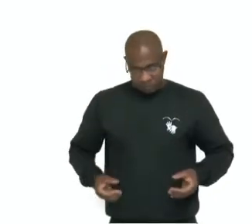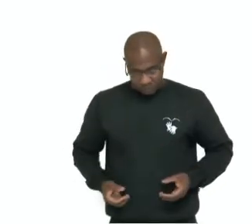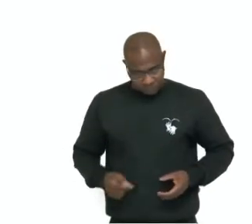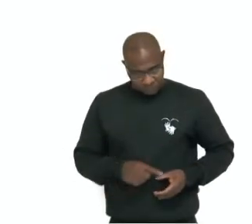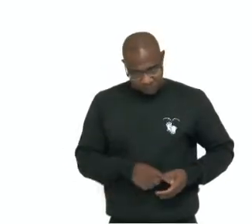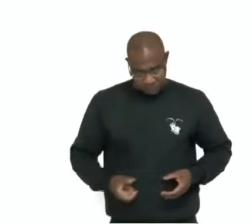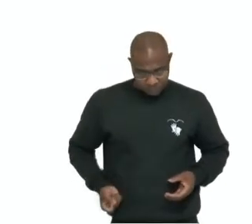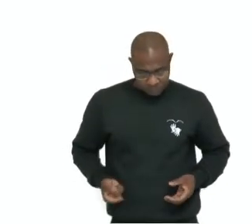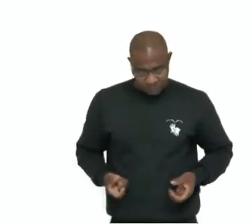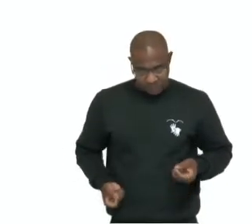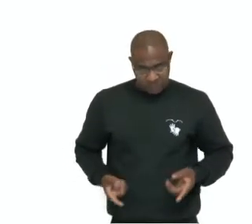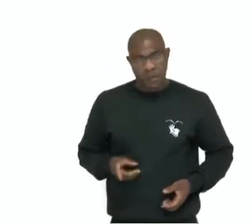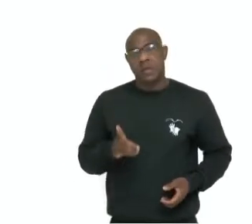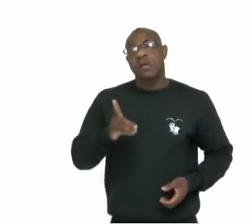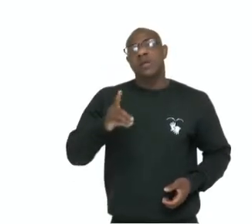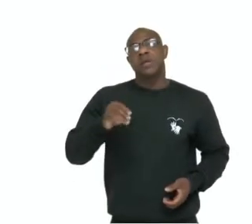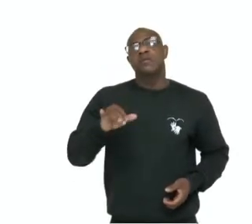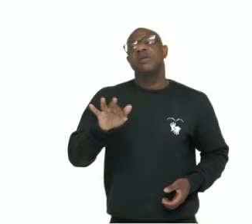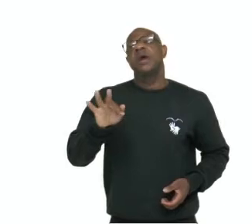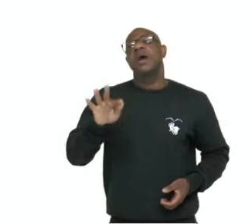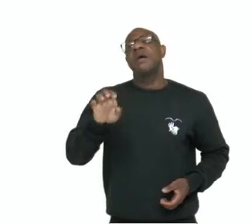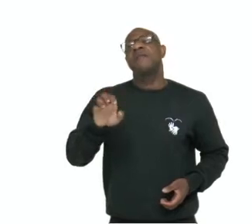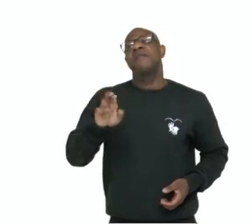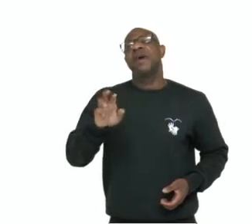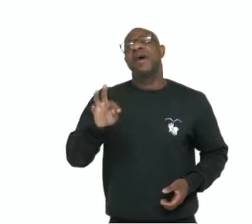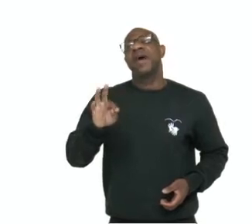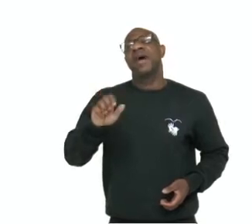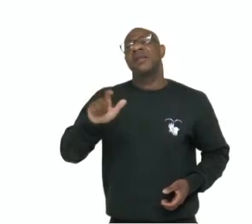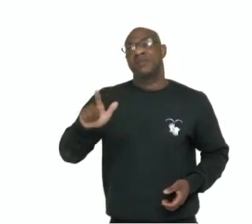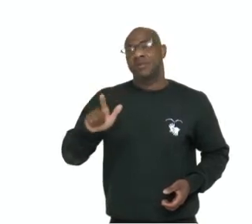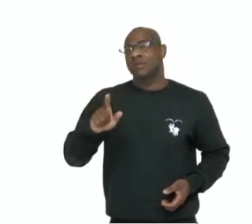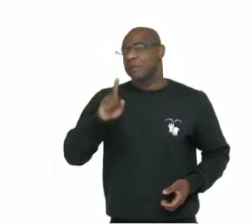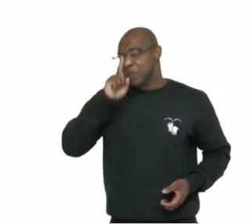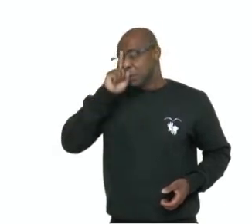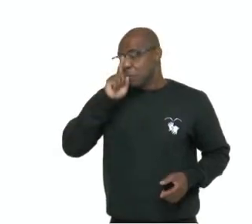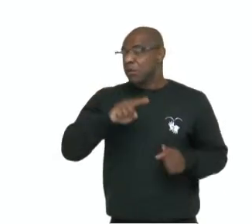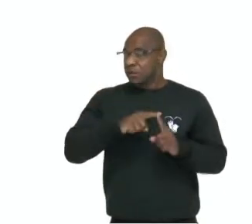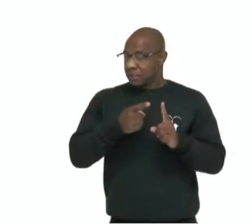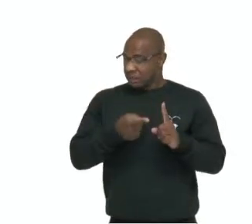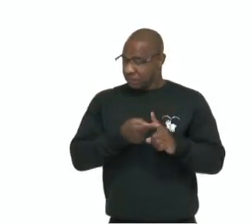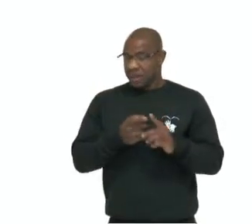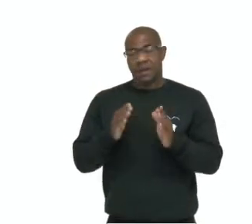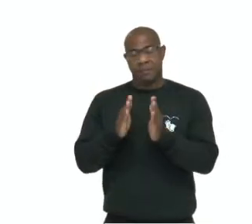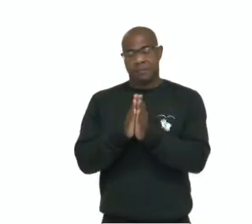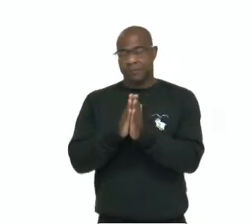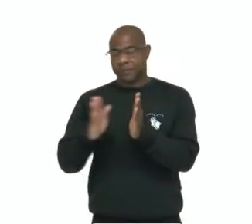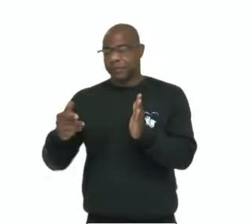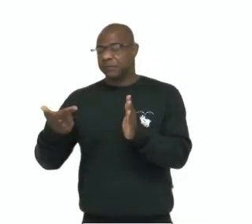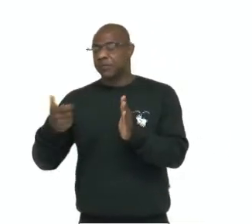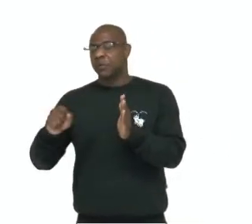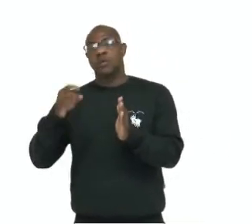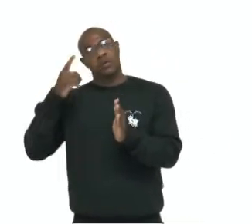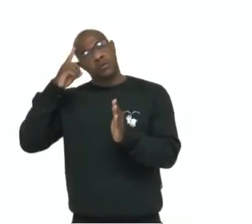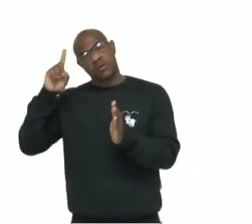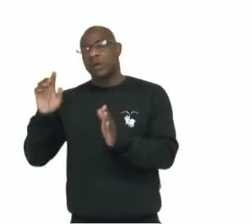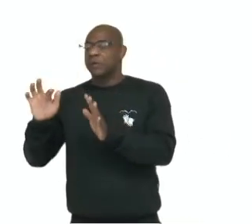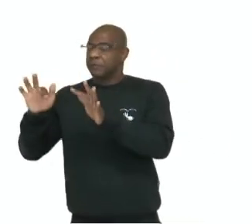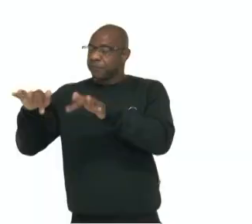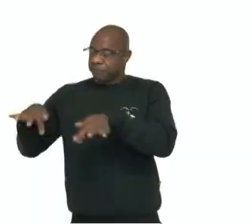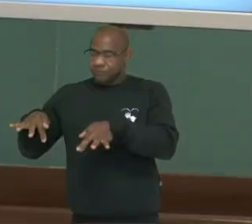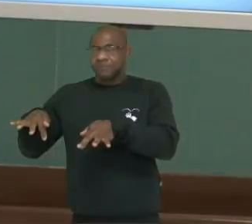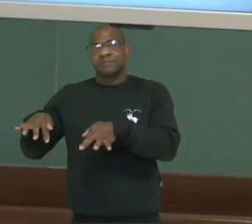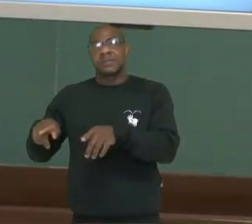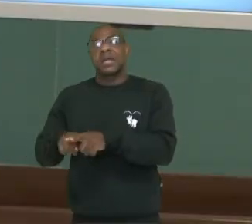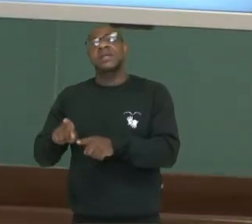dia chamado de dia fértil, e aí no final, no dia 28, se encerra e logo começa todo esse